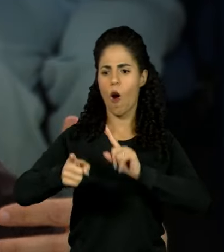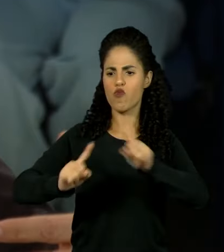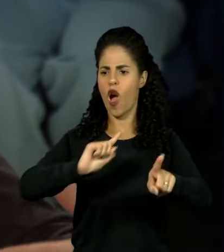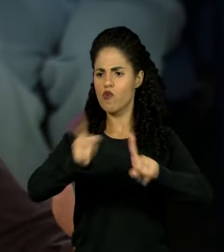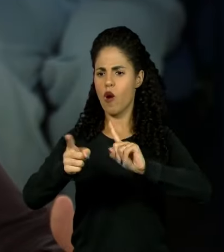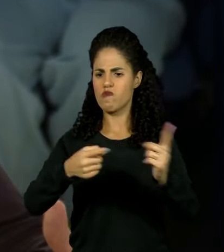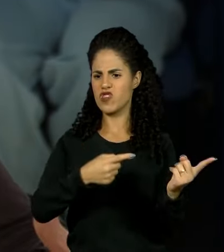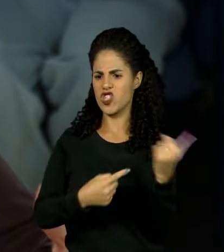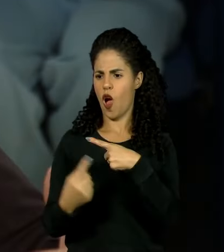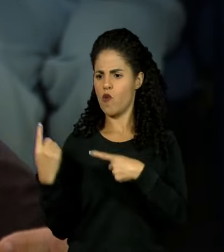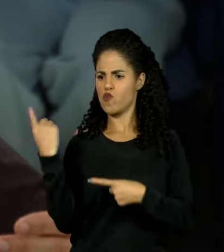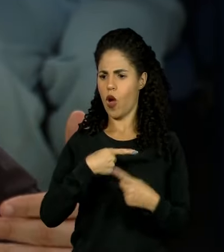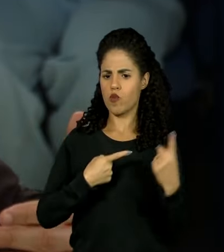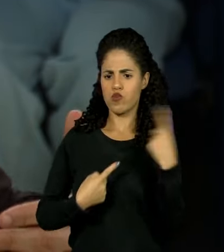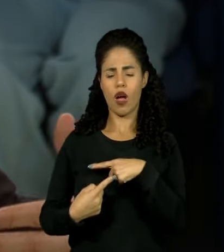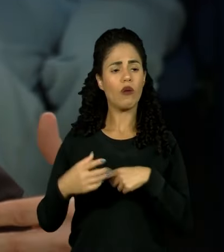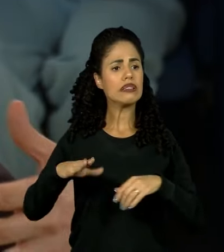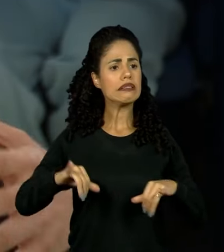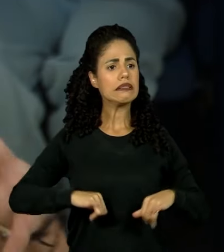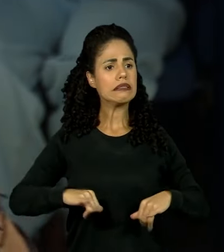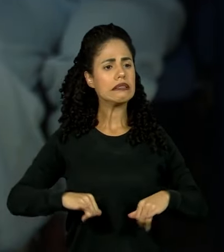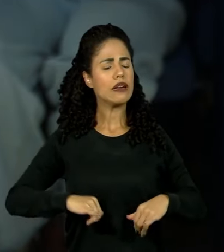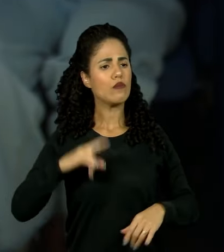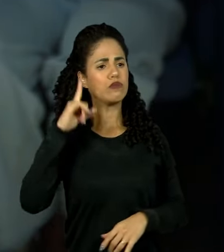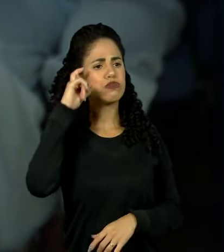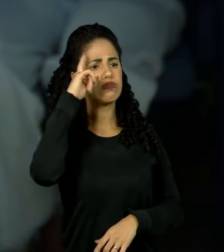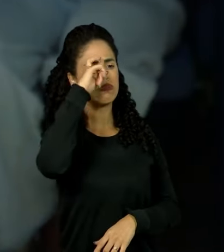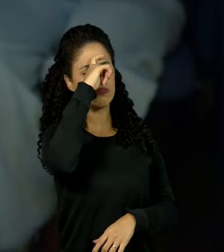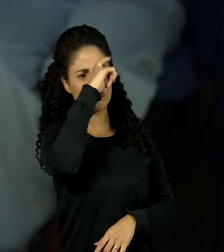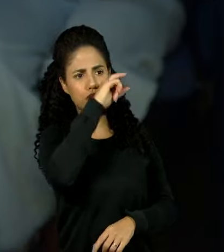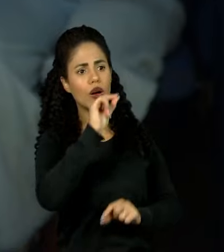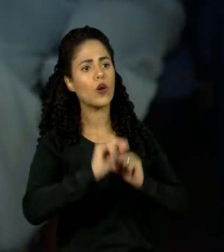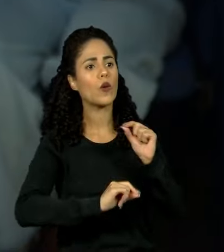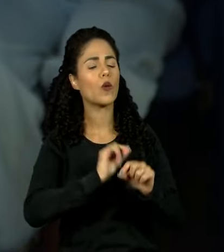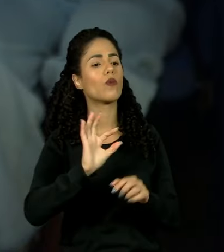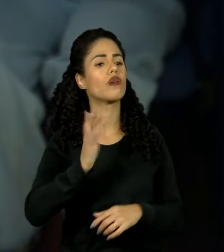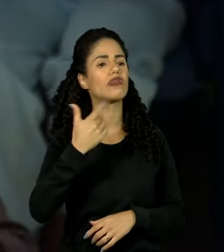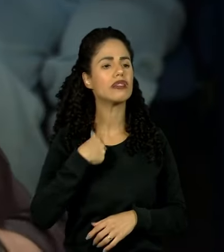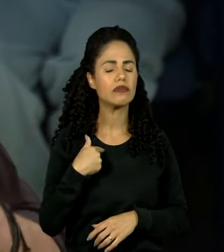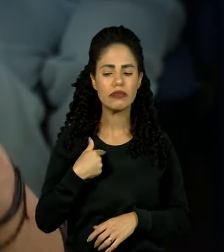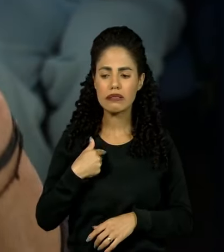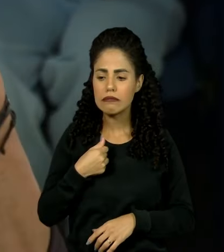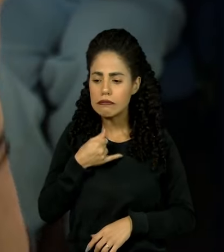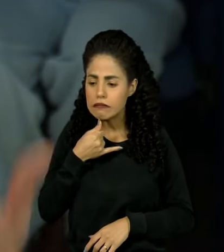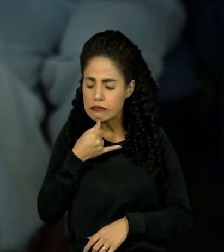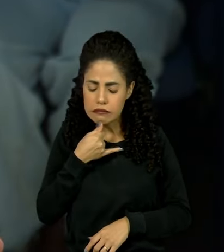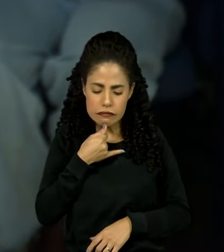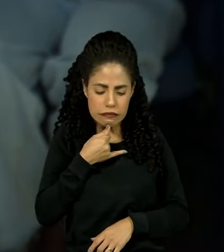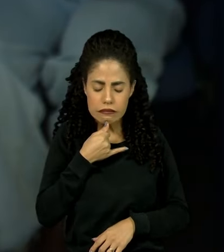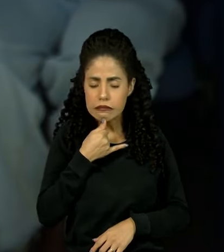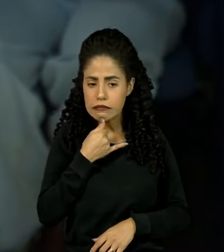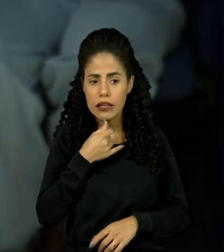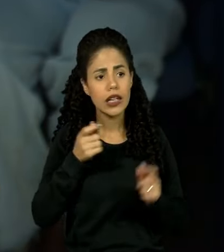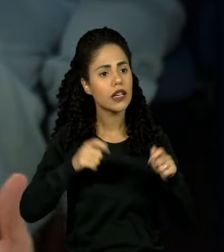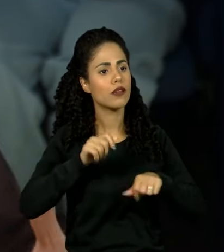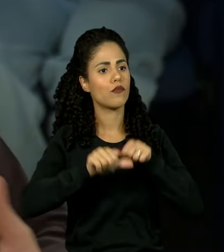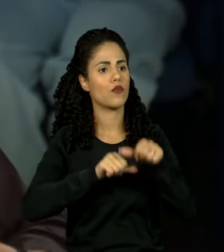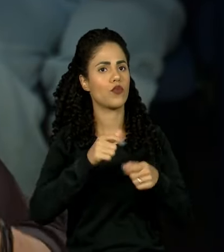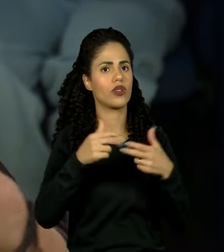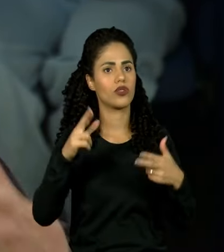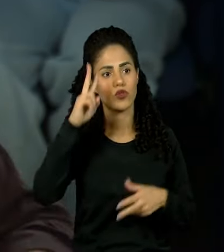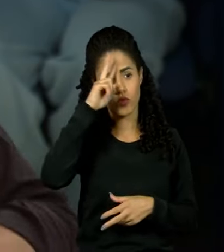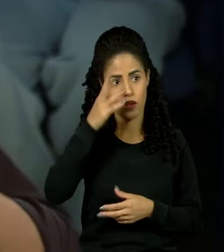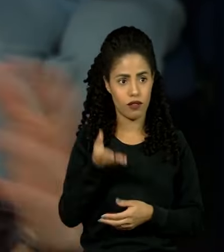delas também né muitos Sofrimentos assim algumas ficam meio acanhadas para sentir que elas podem mudar de história e o